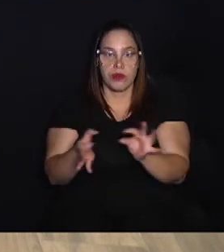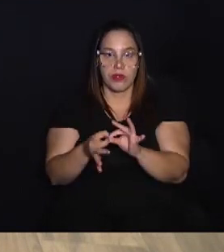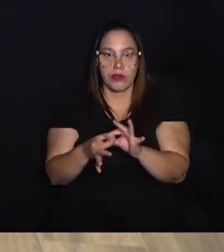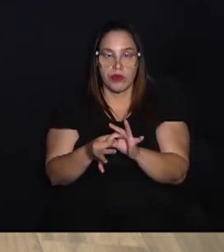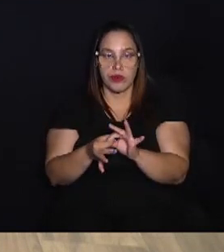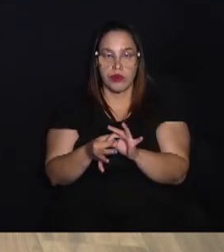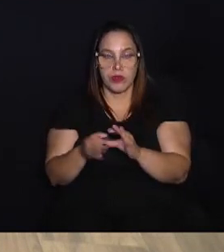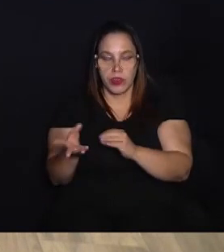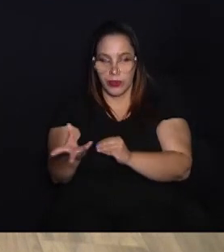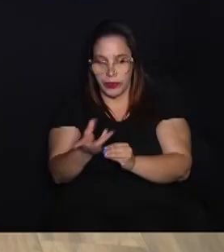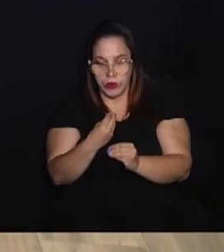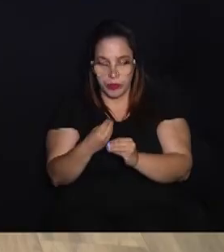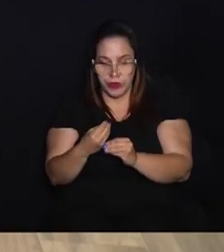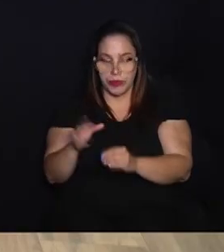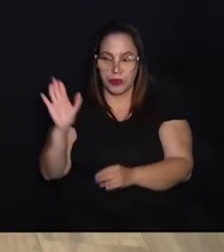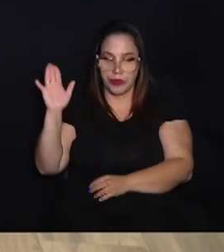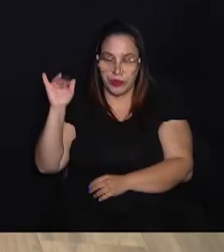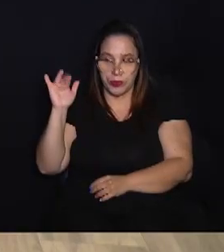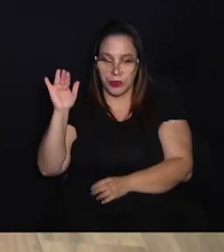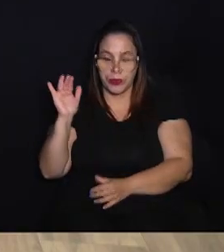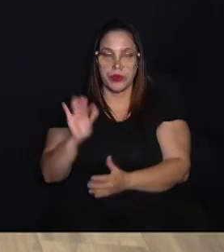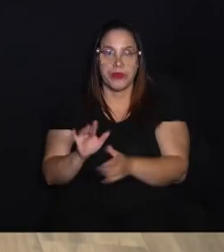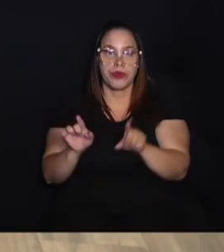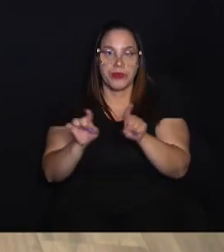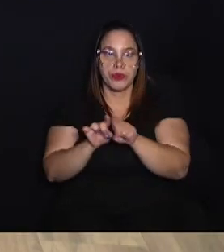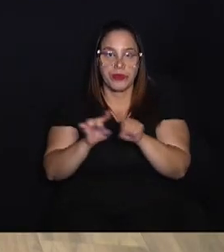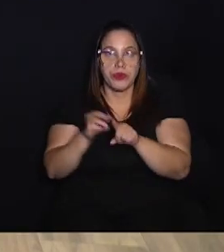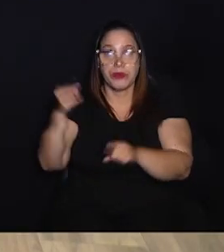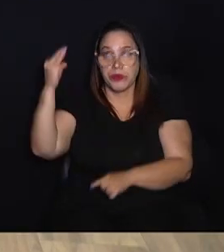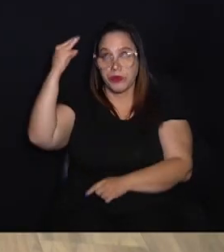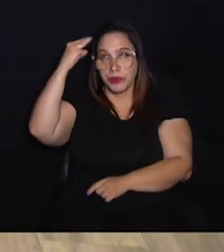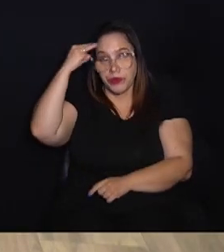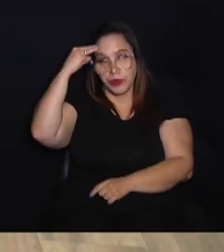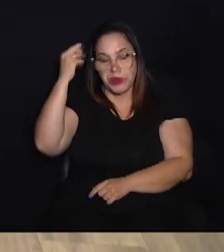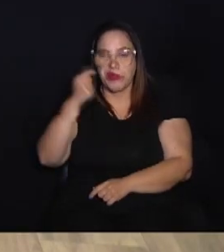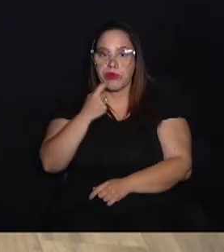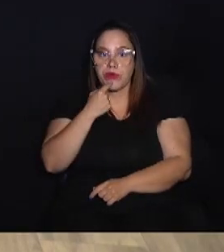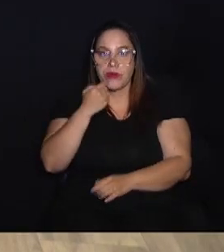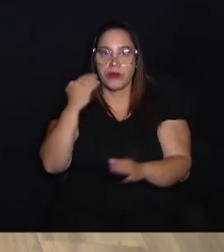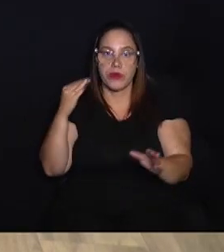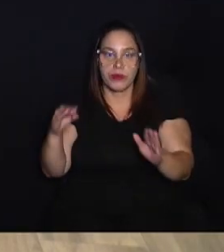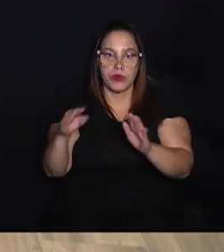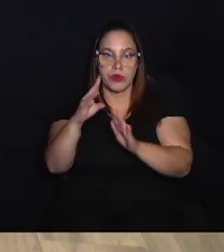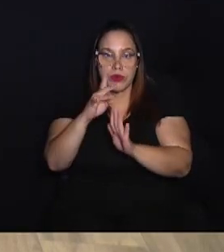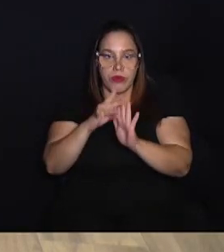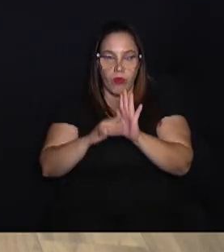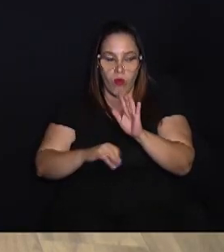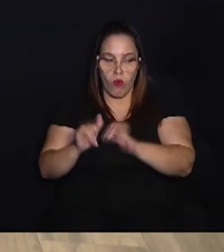a artes, a ciências e também aí a memória de toda Campinas, você encontra lá no